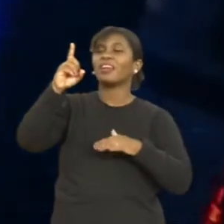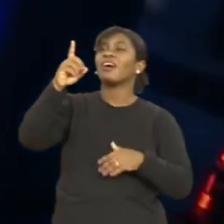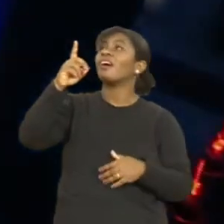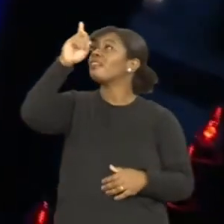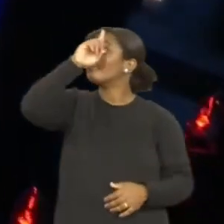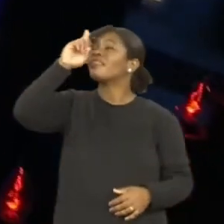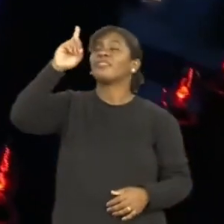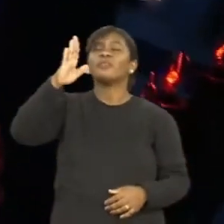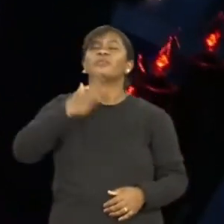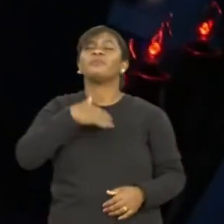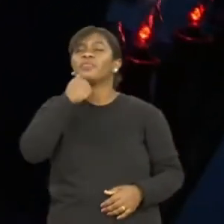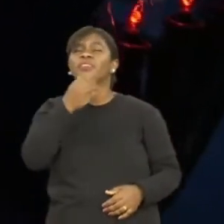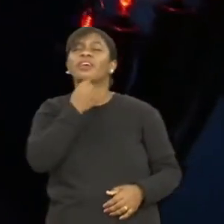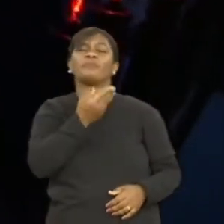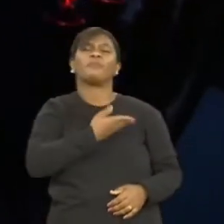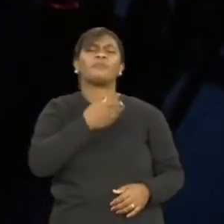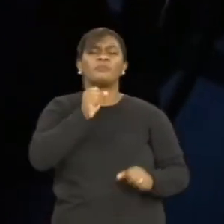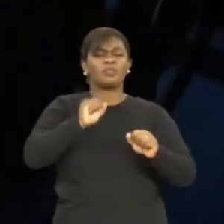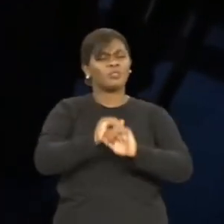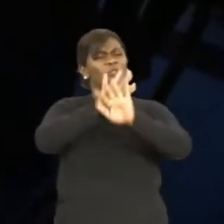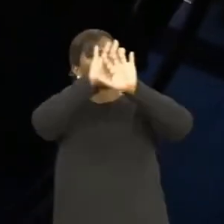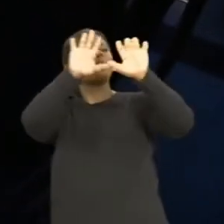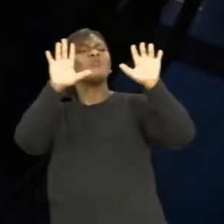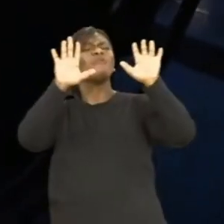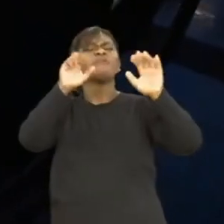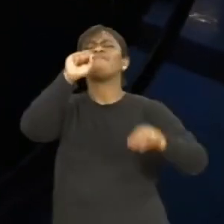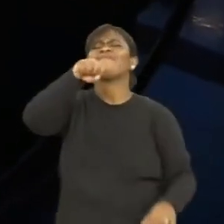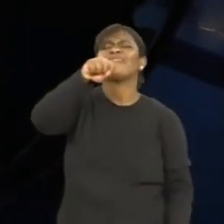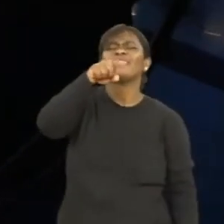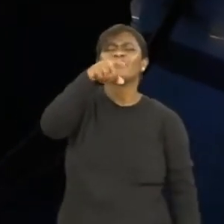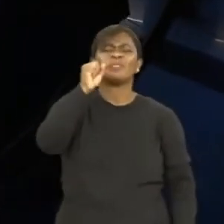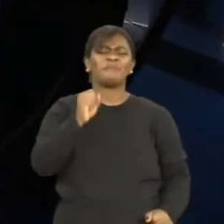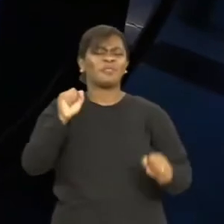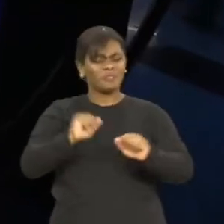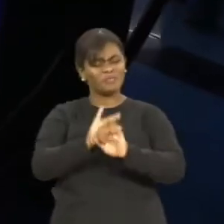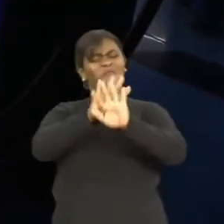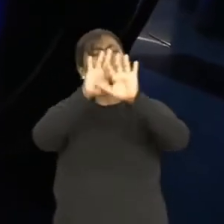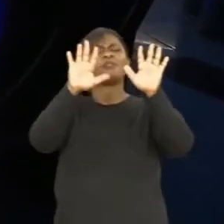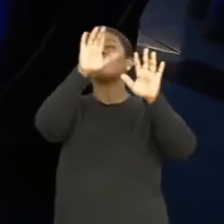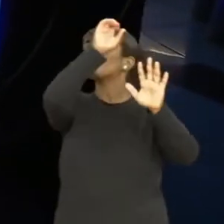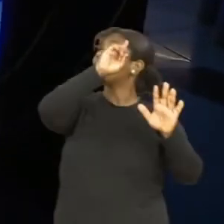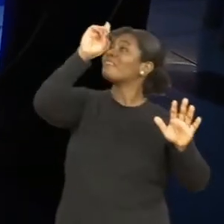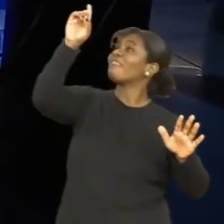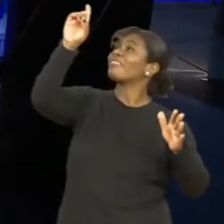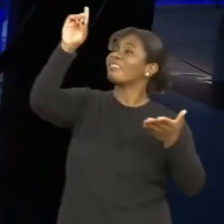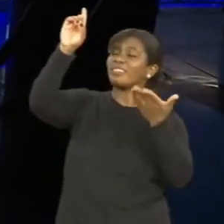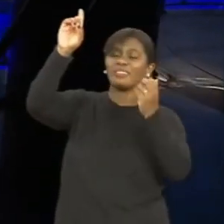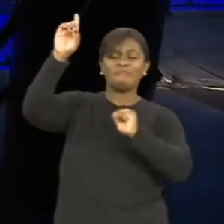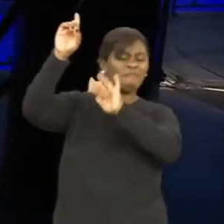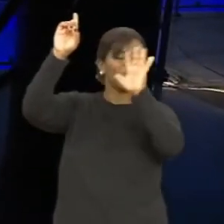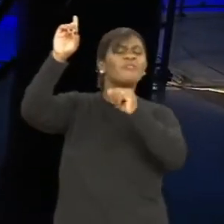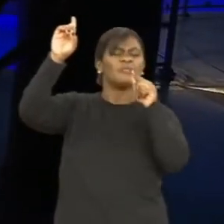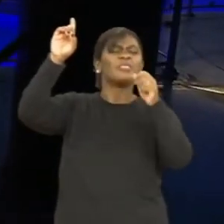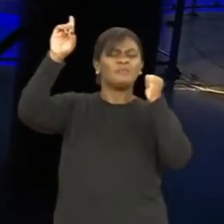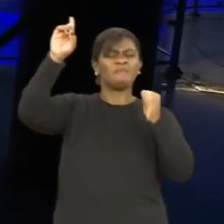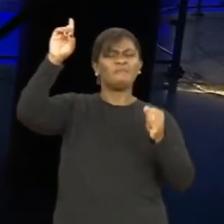amigo. Agora você pode glorificar. Isso, você pode glorificar esse Deus agora. Agora